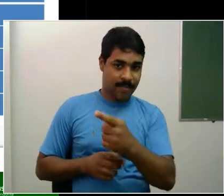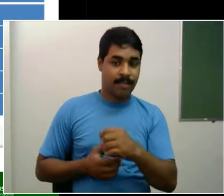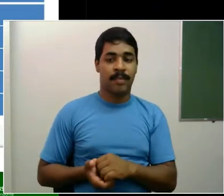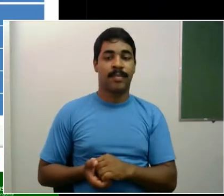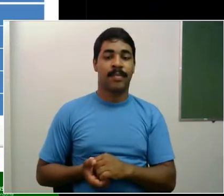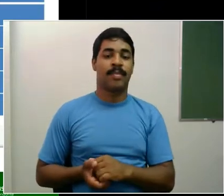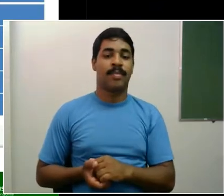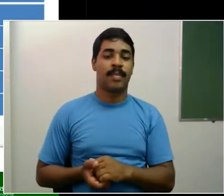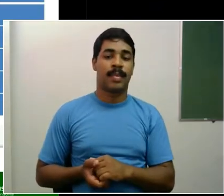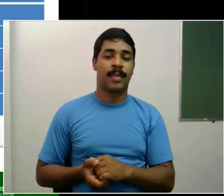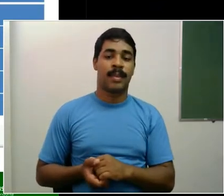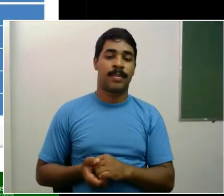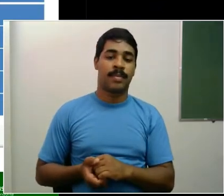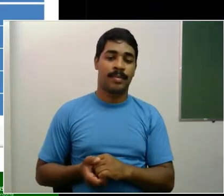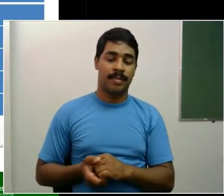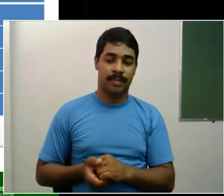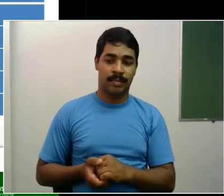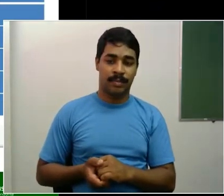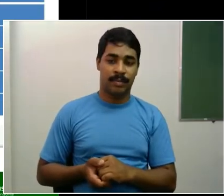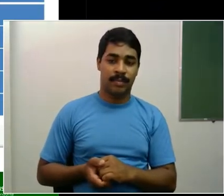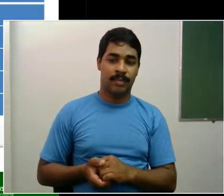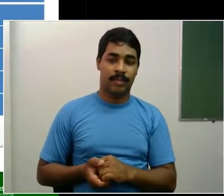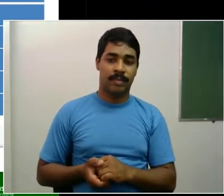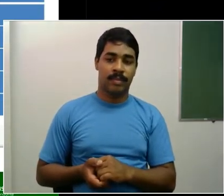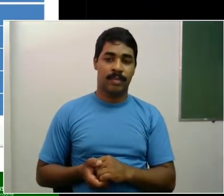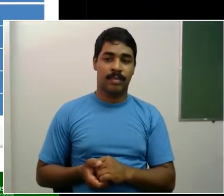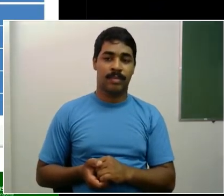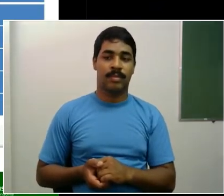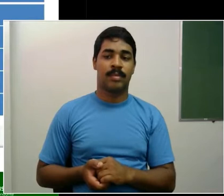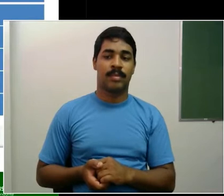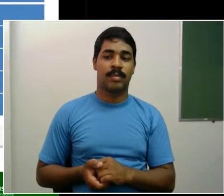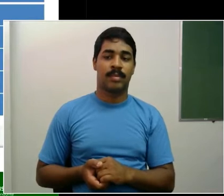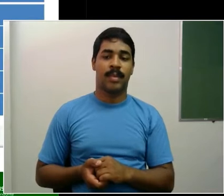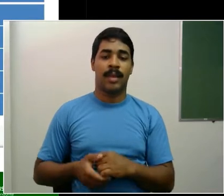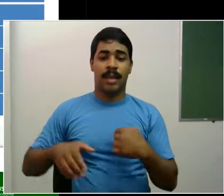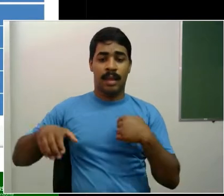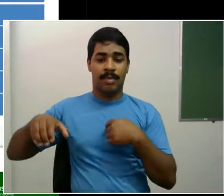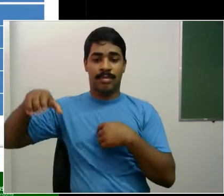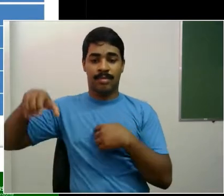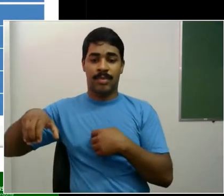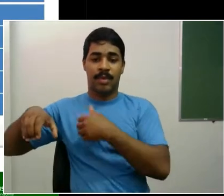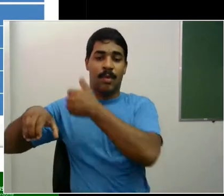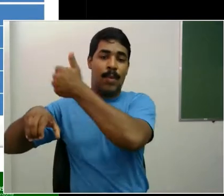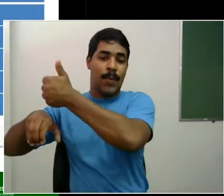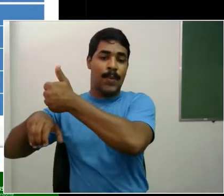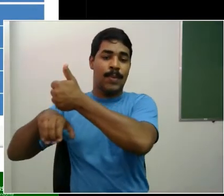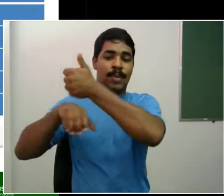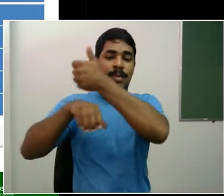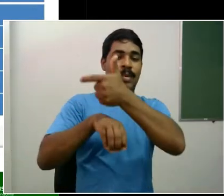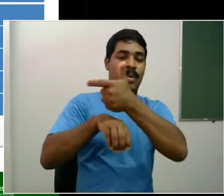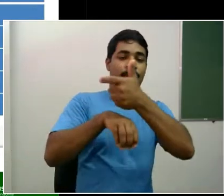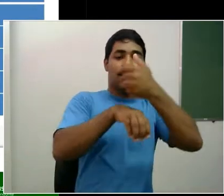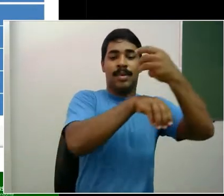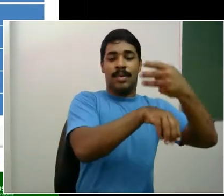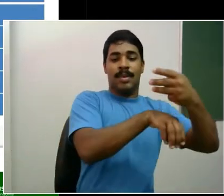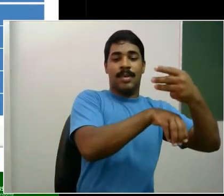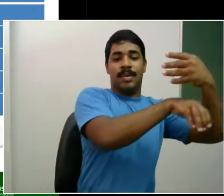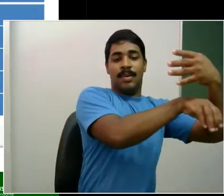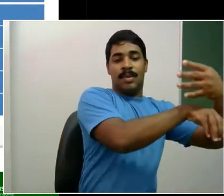pessoal? Esqueci de colocar aqui. Então, beleza. Ele pede assim: determine a velocidade